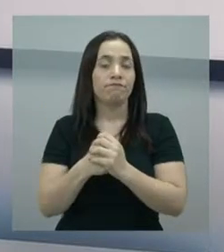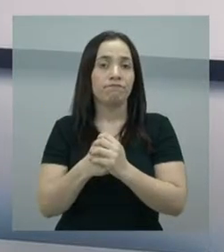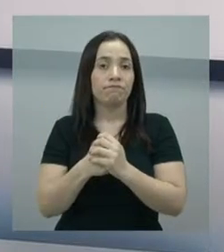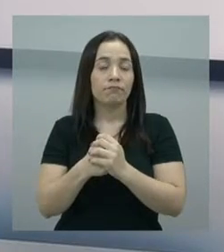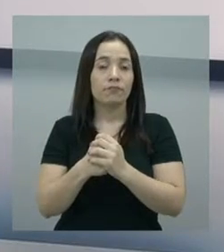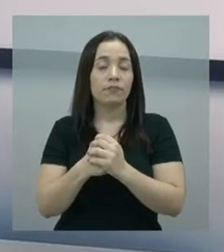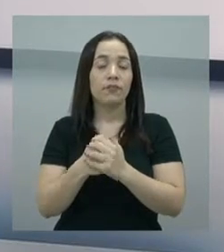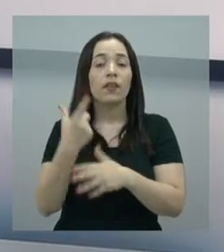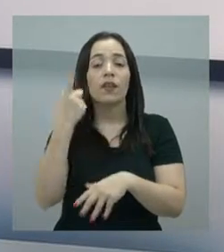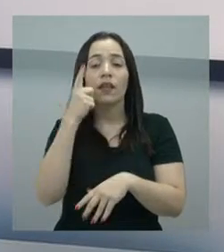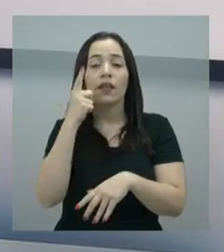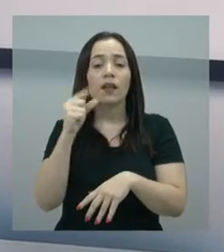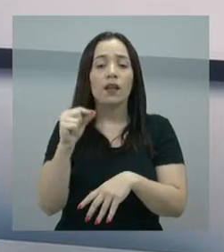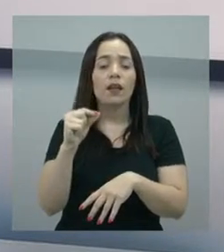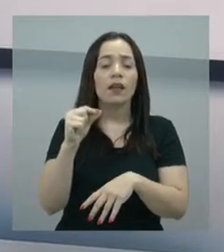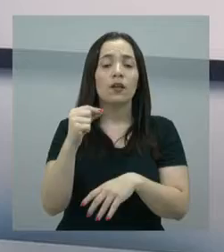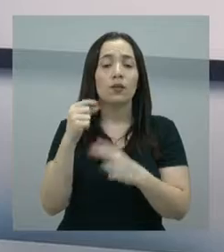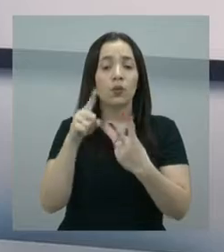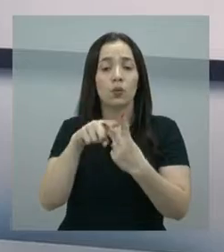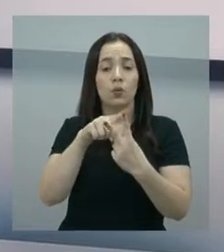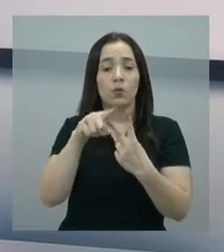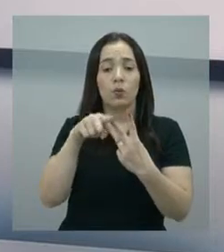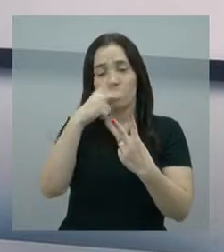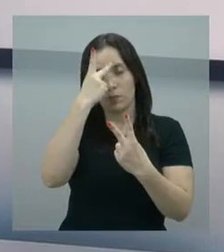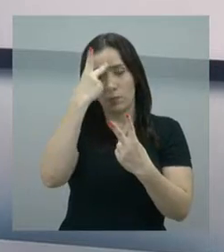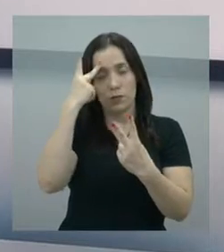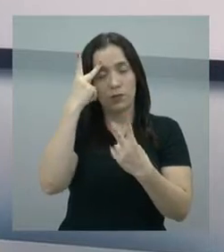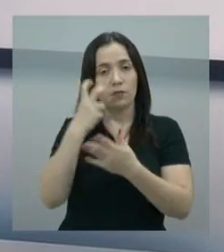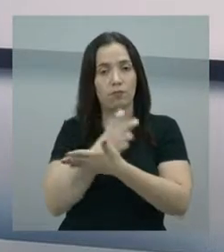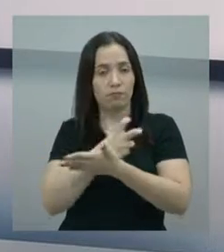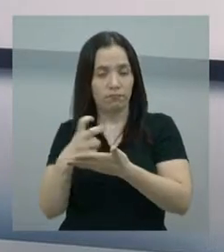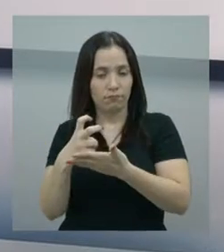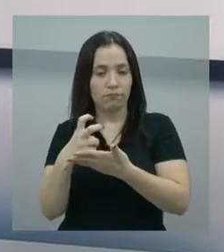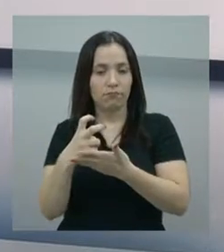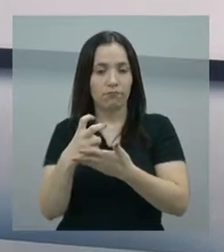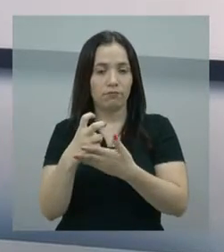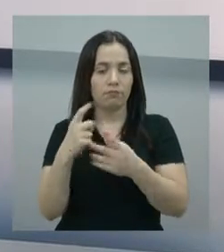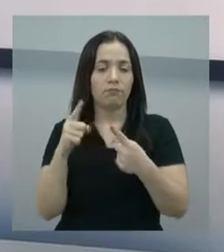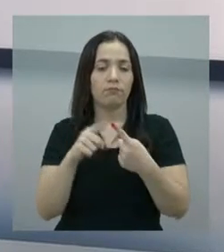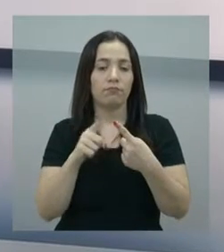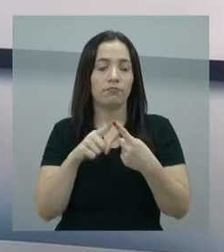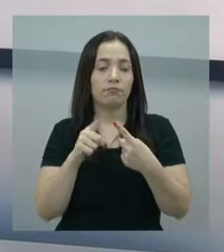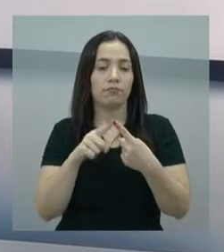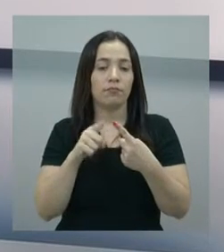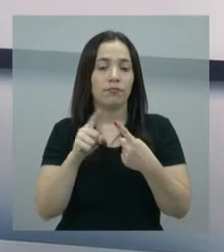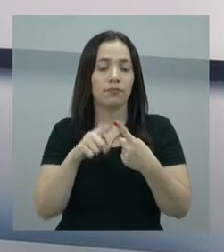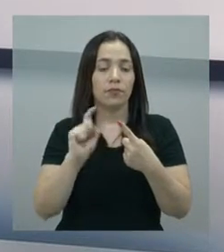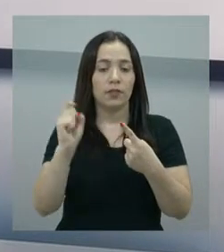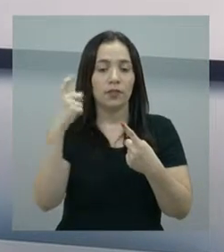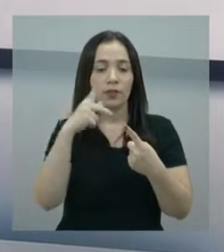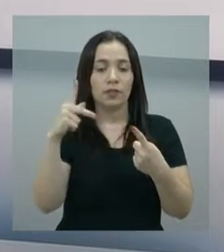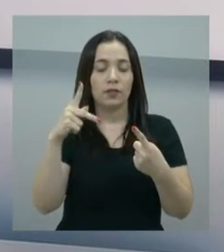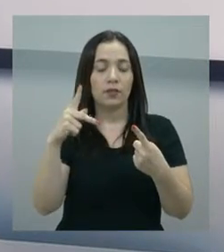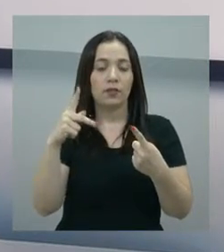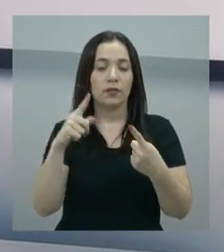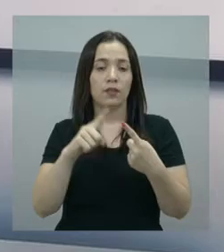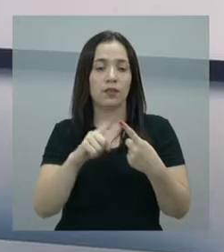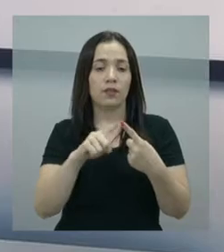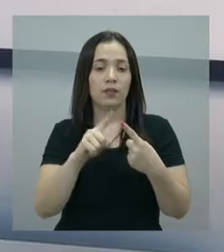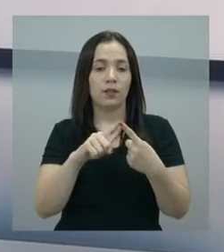quem passou por lá, duas pessoas que eu conheço, um amigo que eu conheço. Um que eu conheço é o